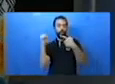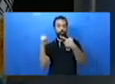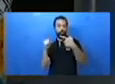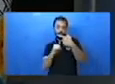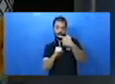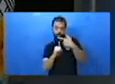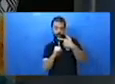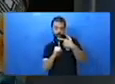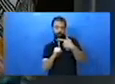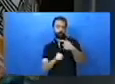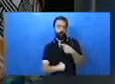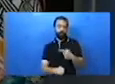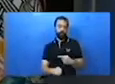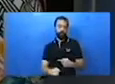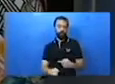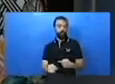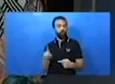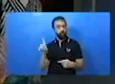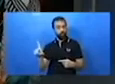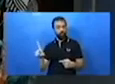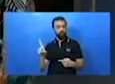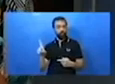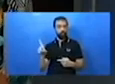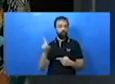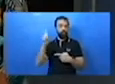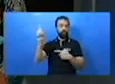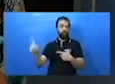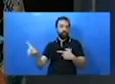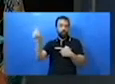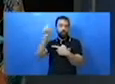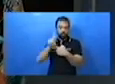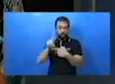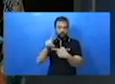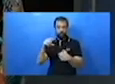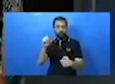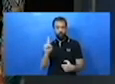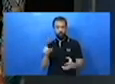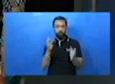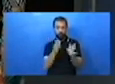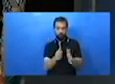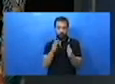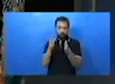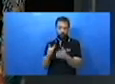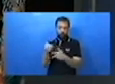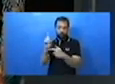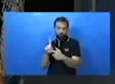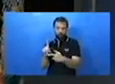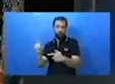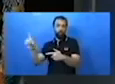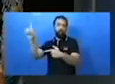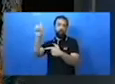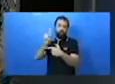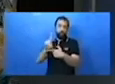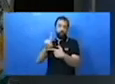de baixo da fração. E eu tirei um pedaço. Cada pedacinho da minha pizza